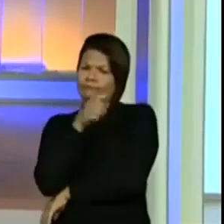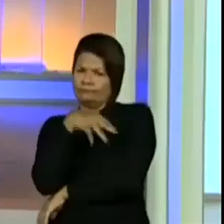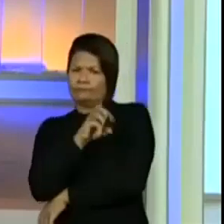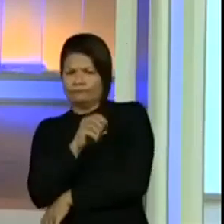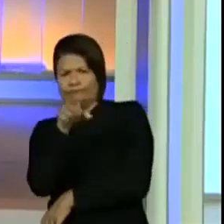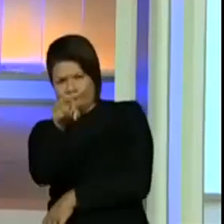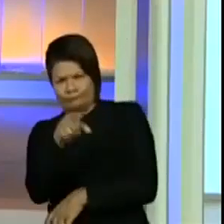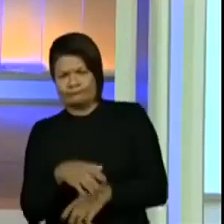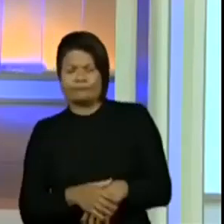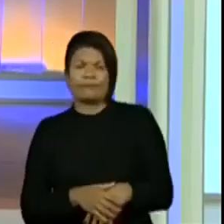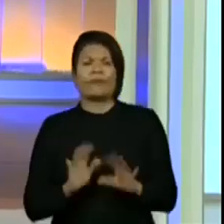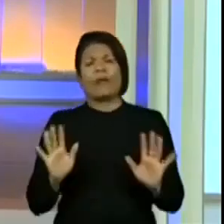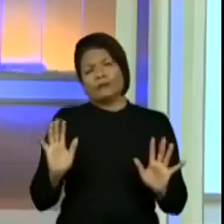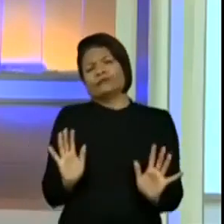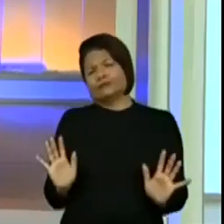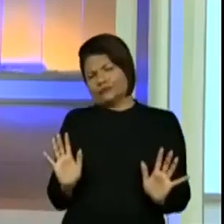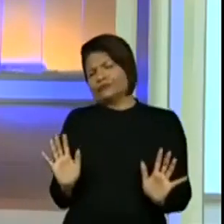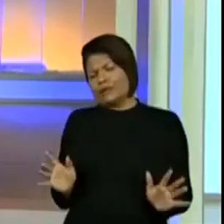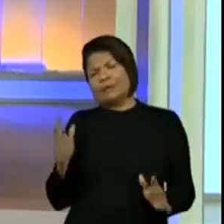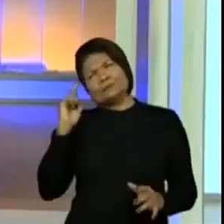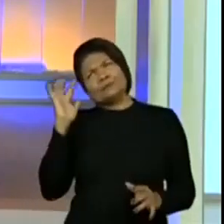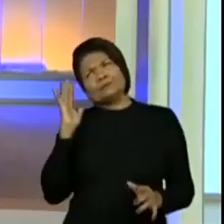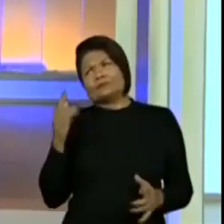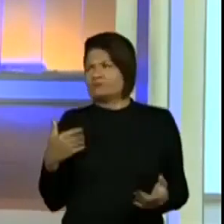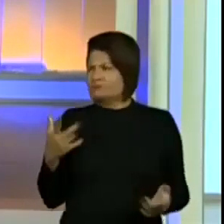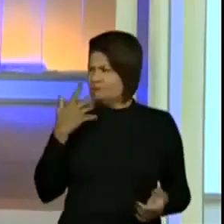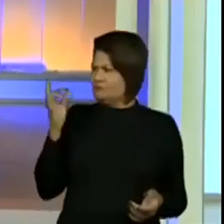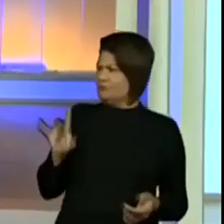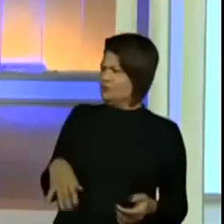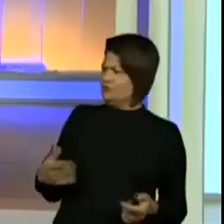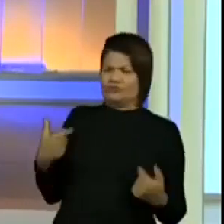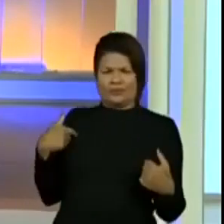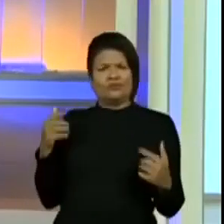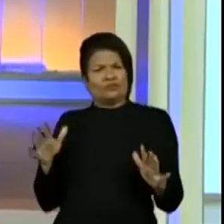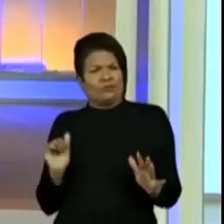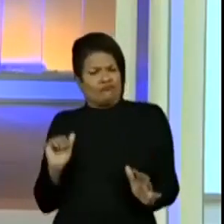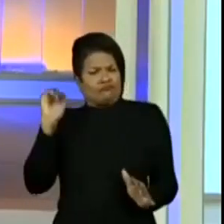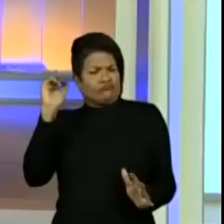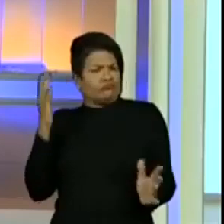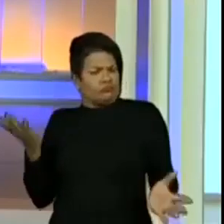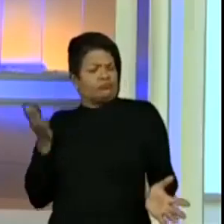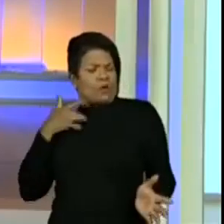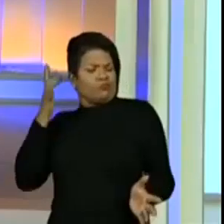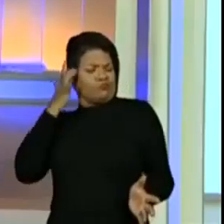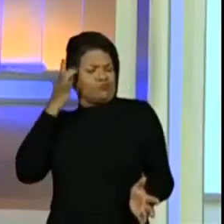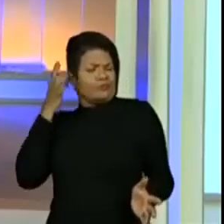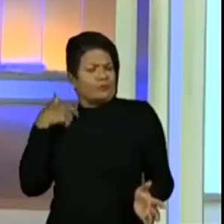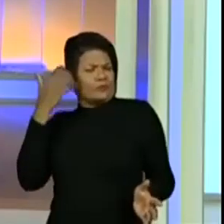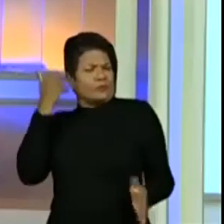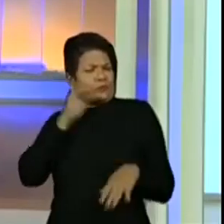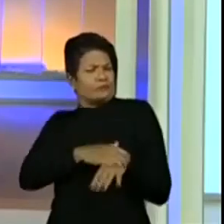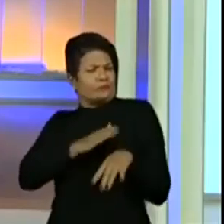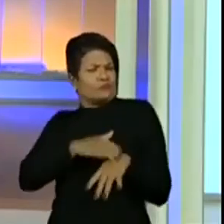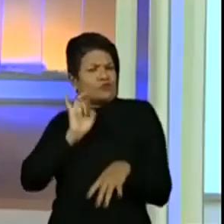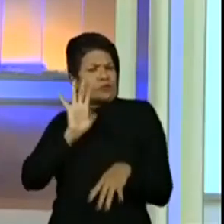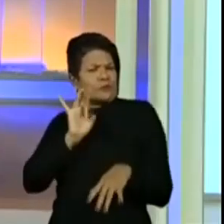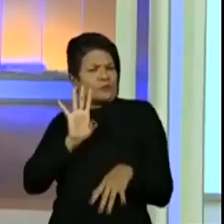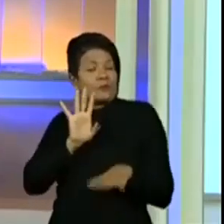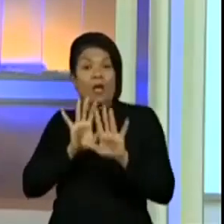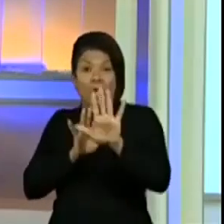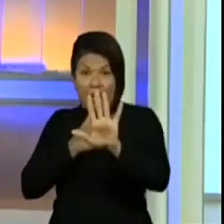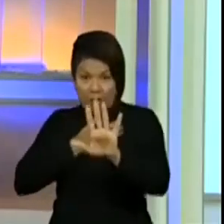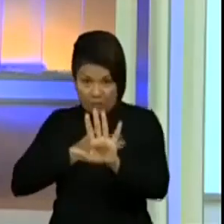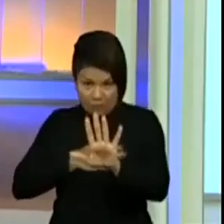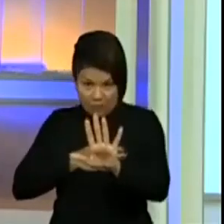vocês do quarto ano, já deve pensar alguma coisa assim: poxa, eu já estou no quarto ano, eu sei me virar sozinho. Fica tranquilo que a gente está